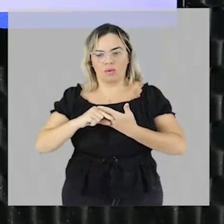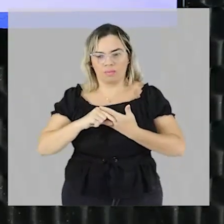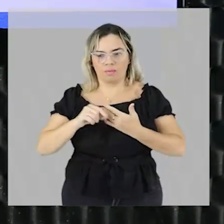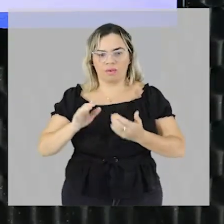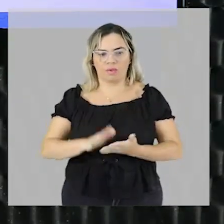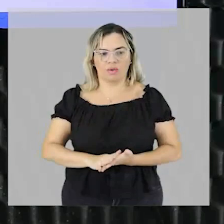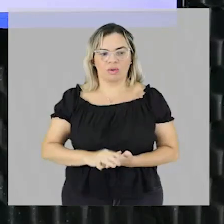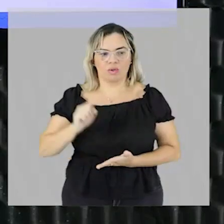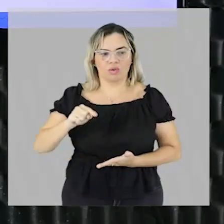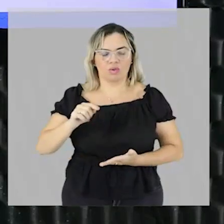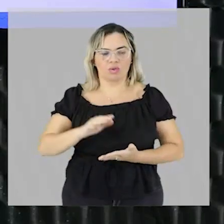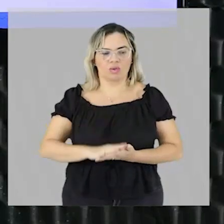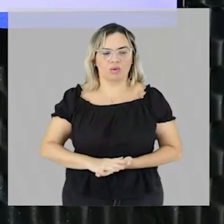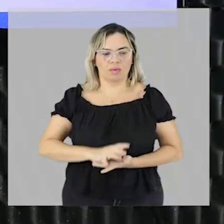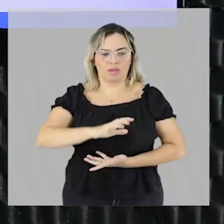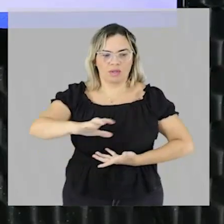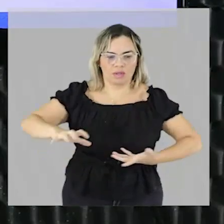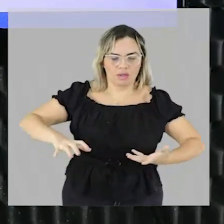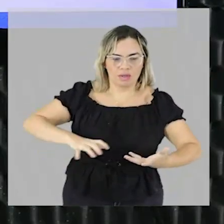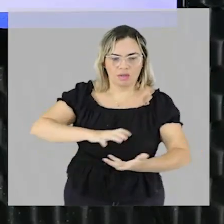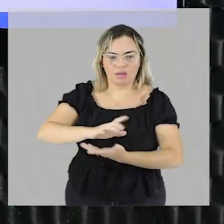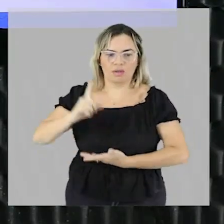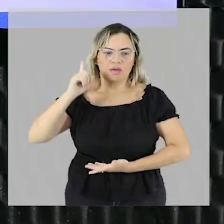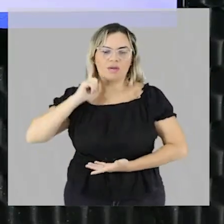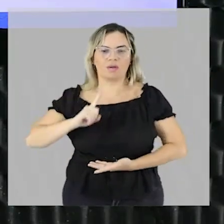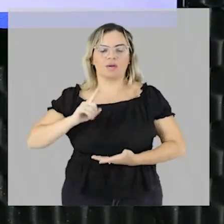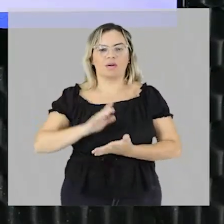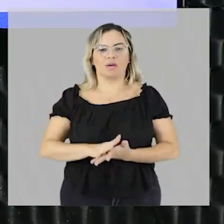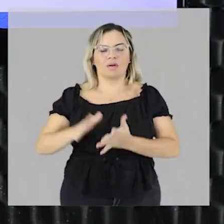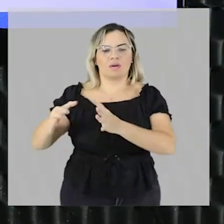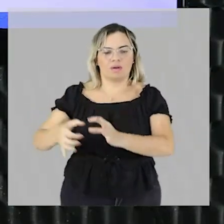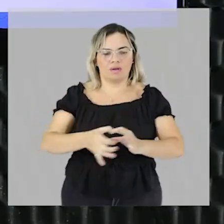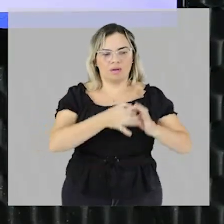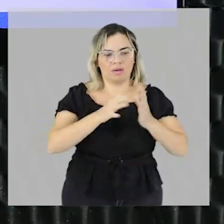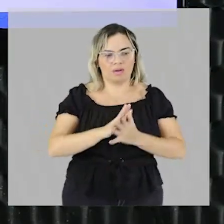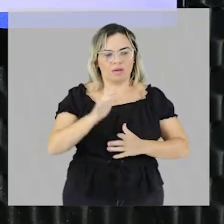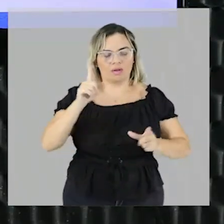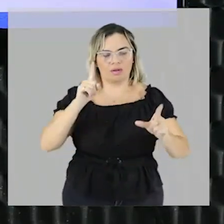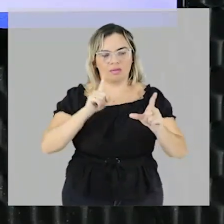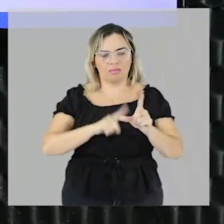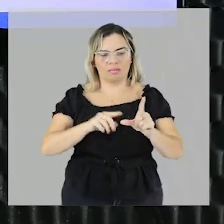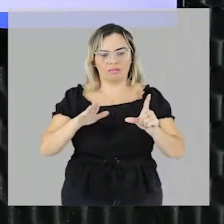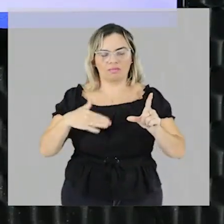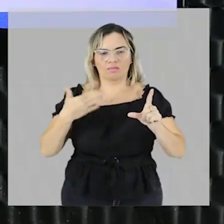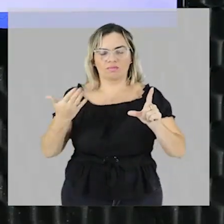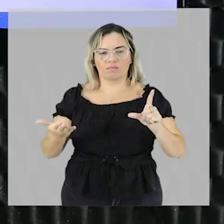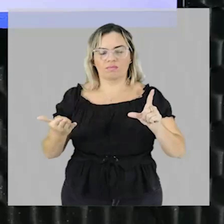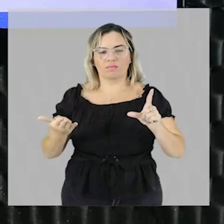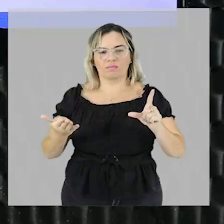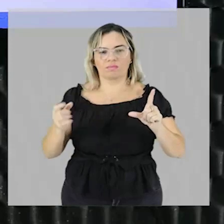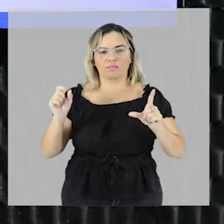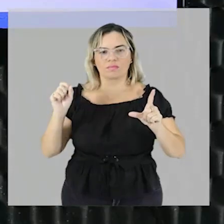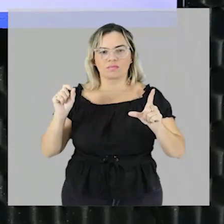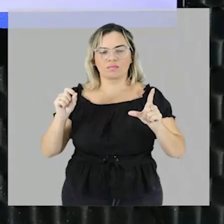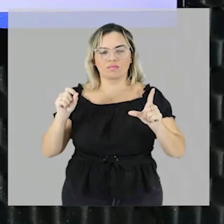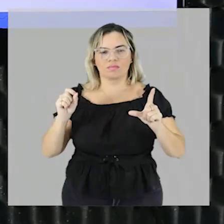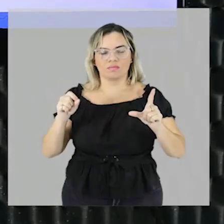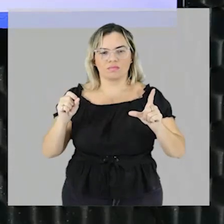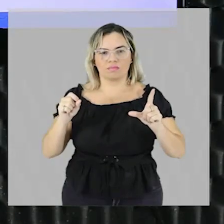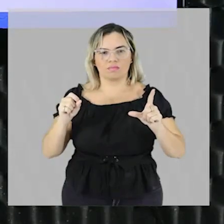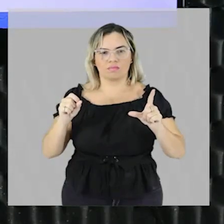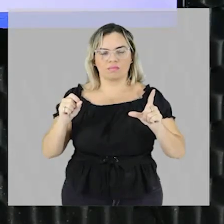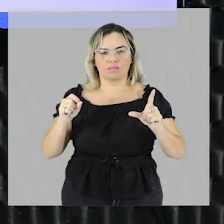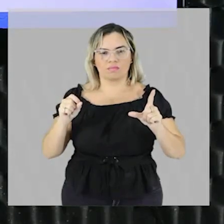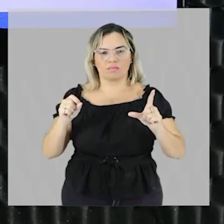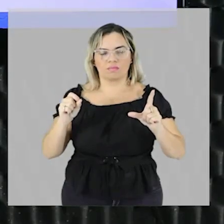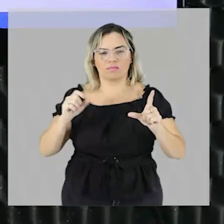Inconfidência Mineira associava o quê? Associava a ideia ali dele ser uma